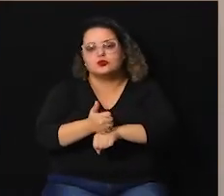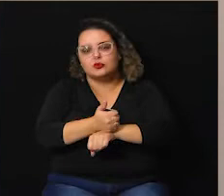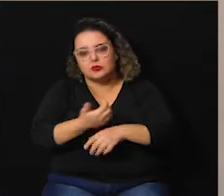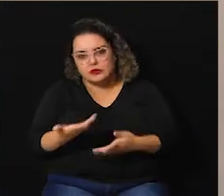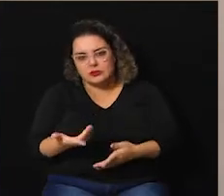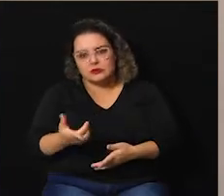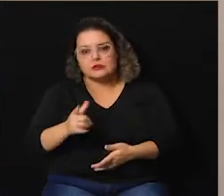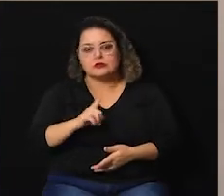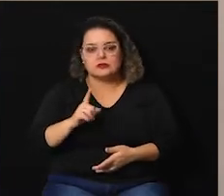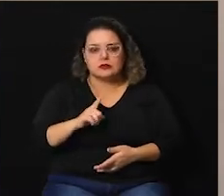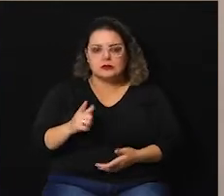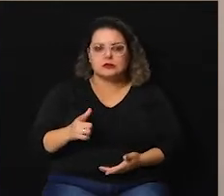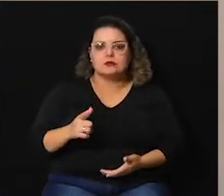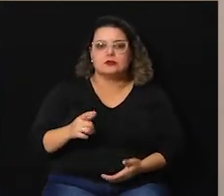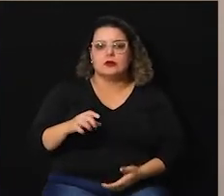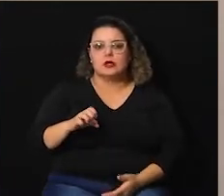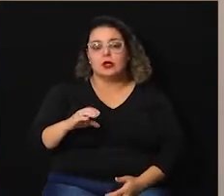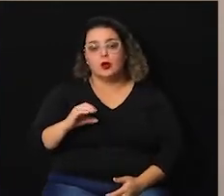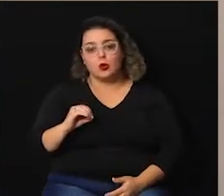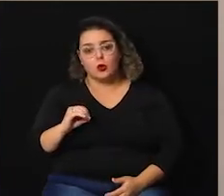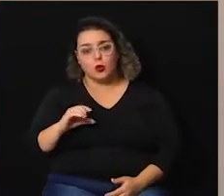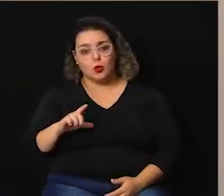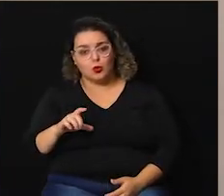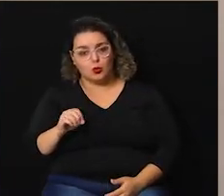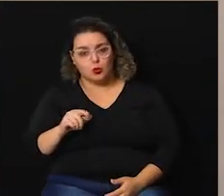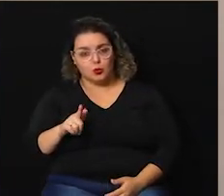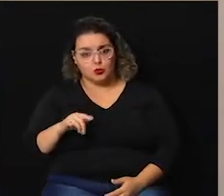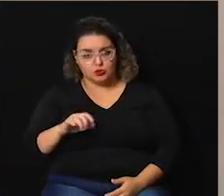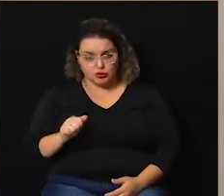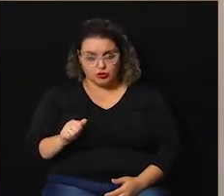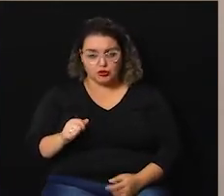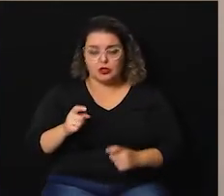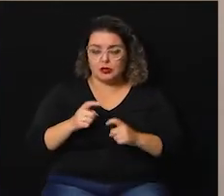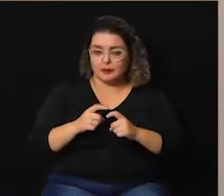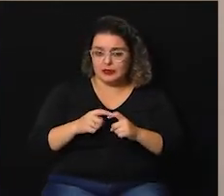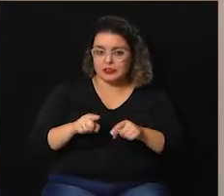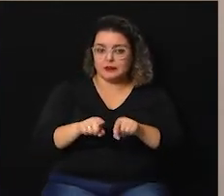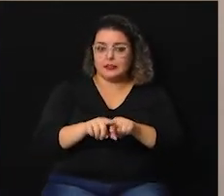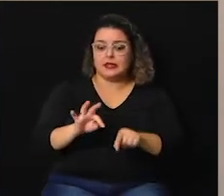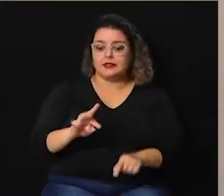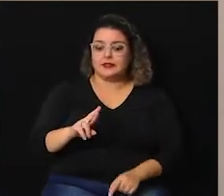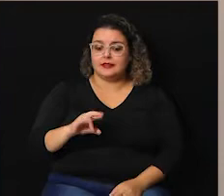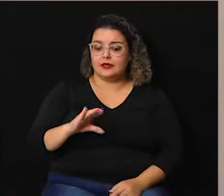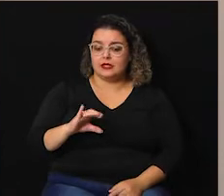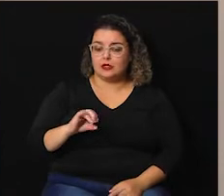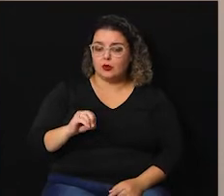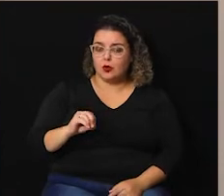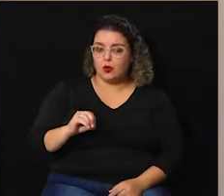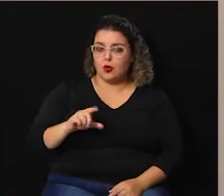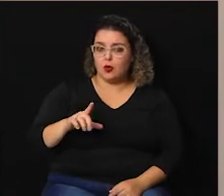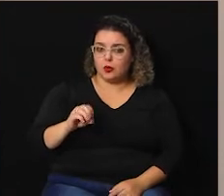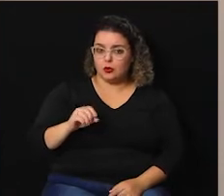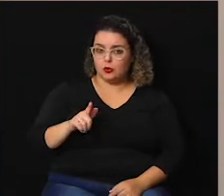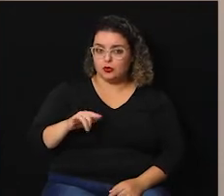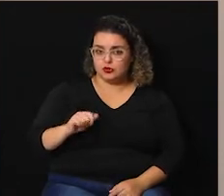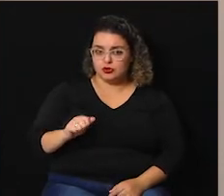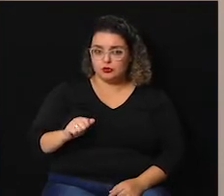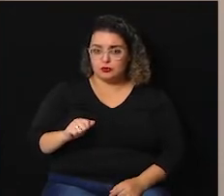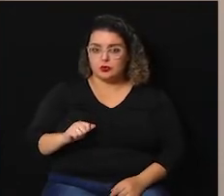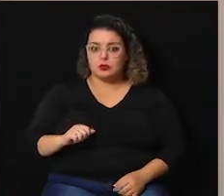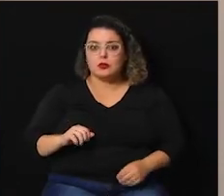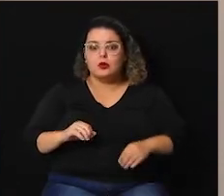temos recursos em tricologia, na medicina e tricologia, que com o diagnóstico através de um scanner,